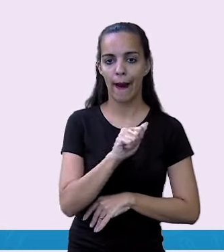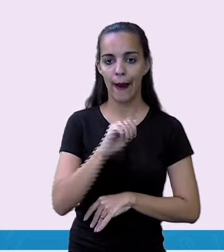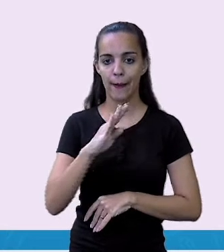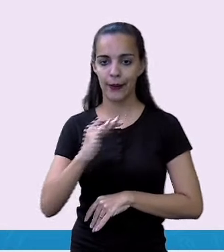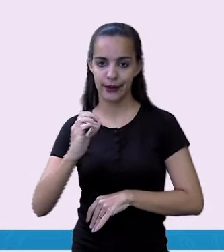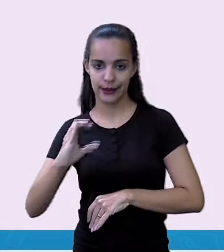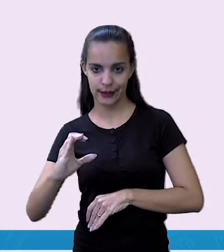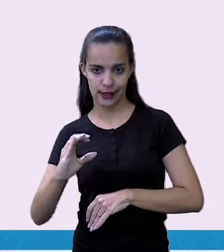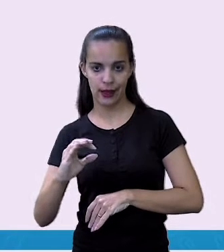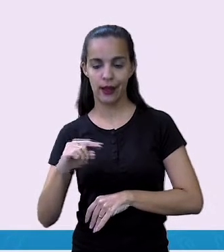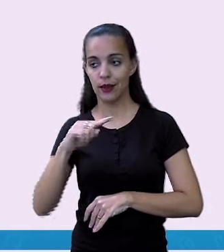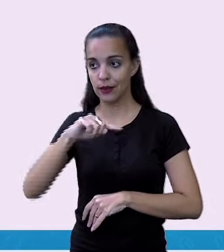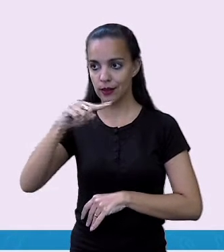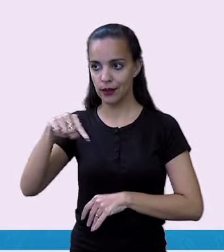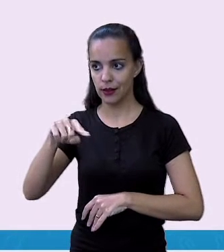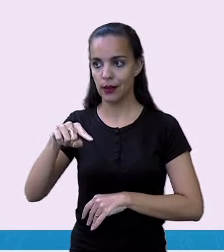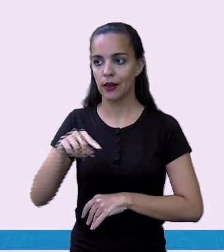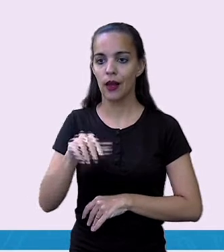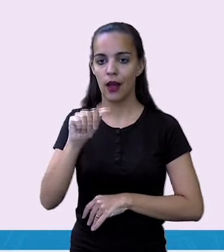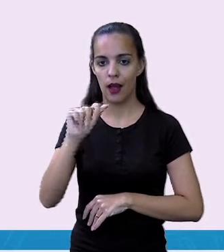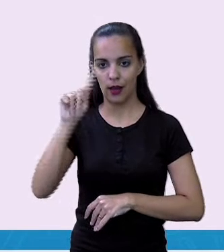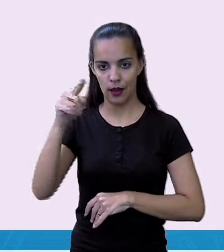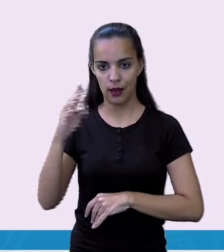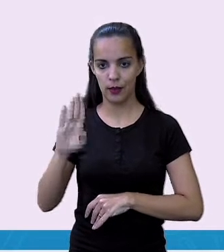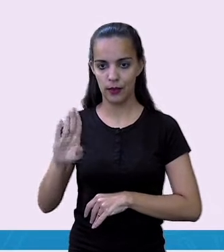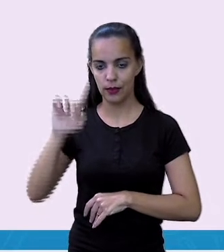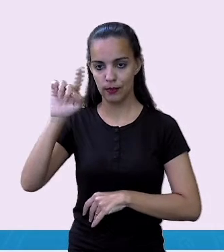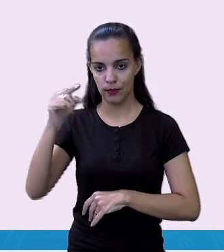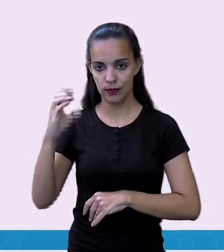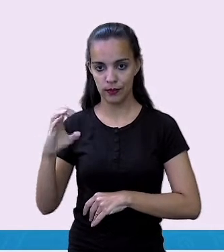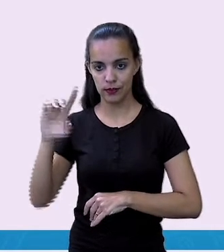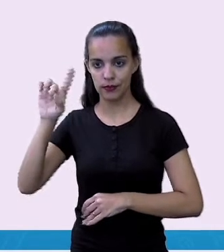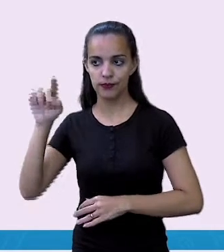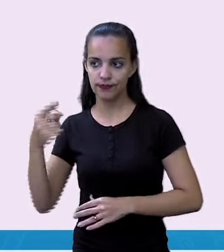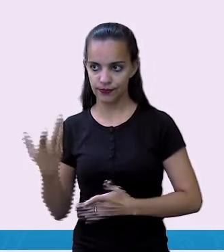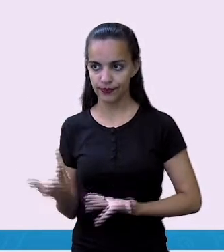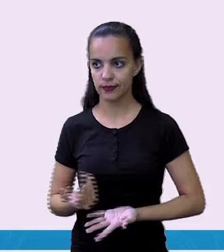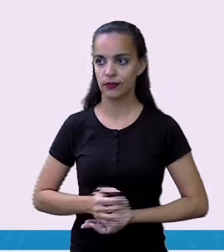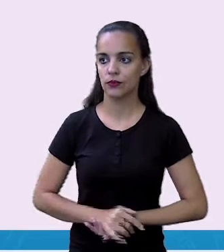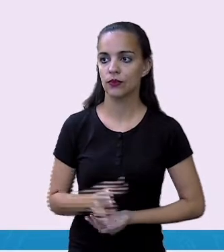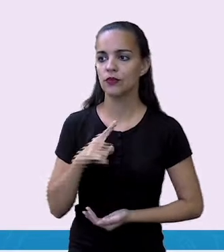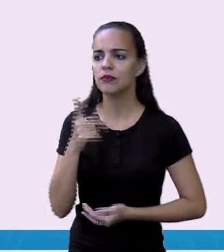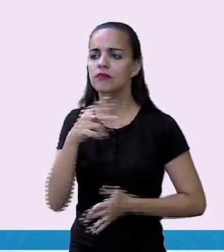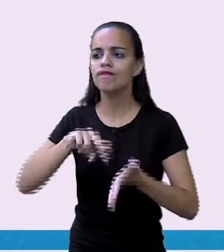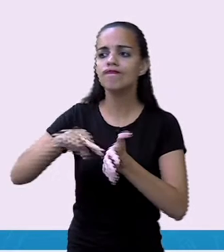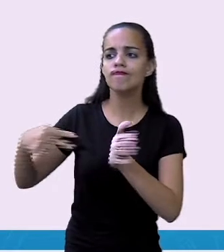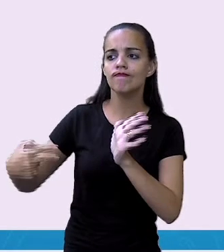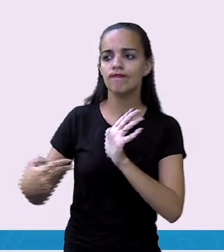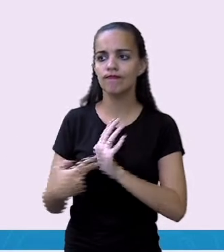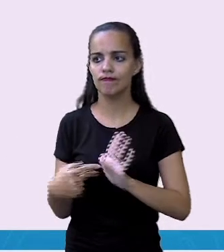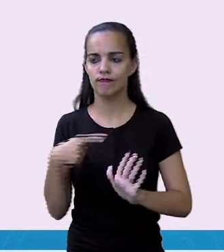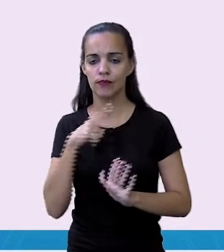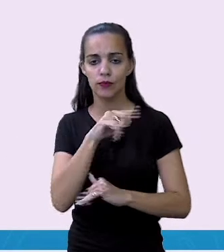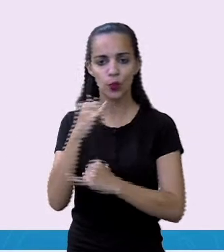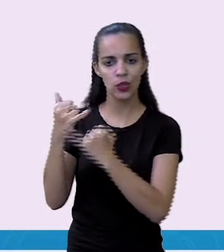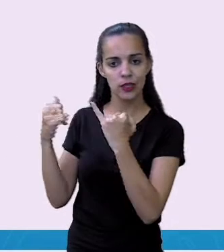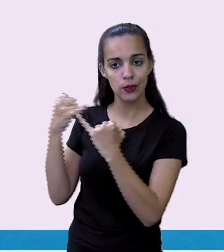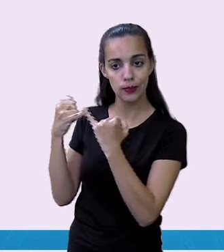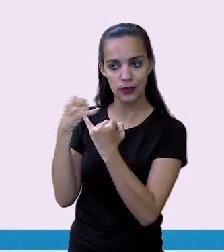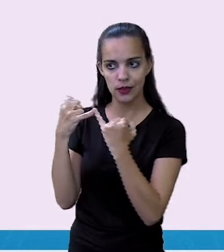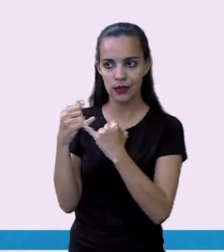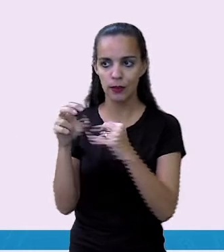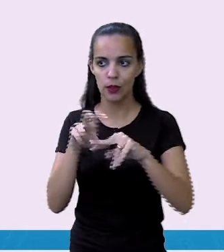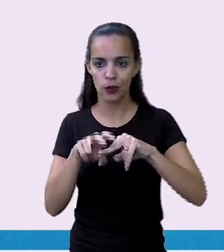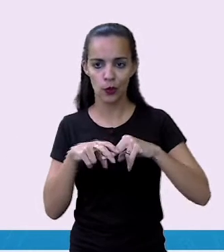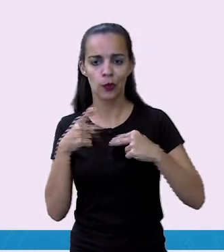símbolo novo. Esse tio na matemática significa semelhança.